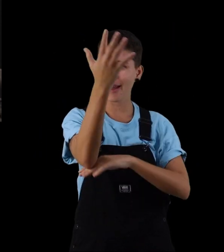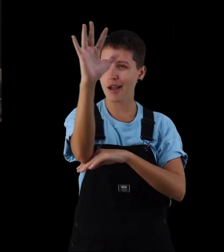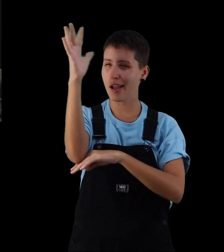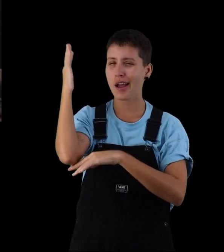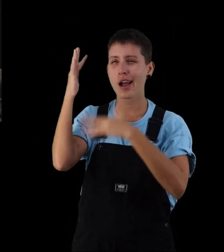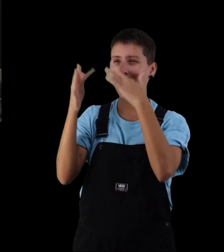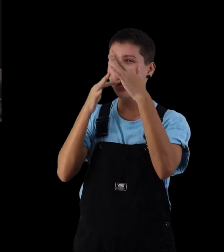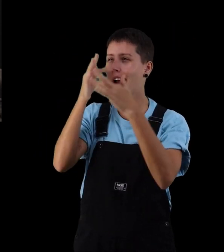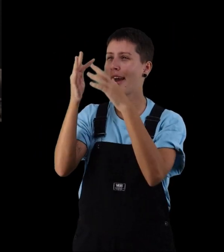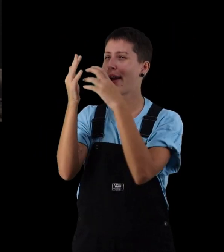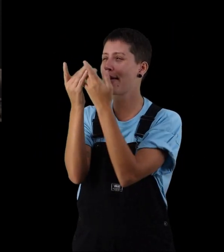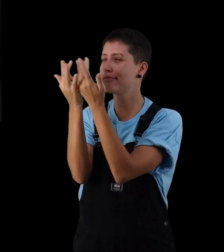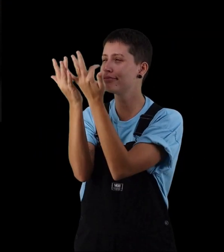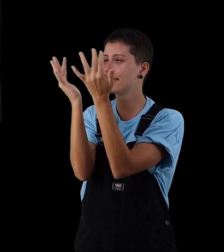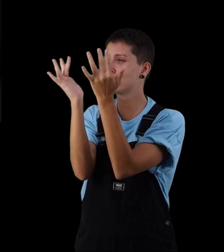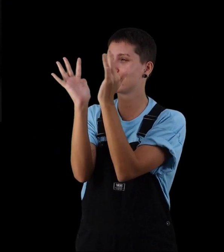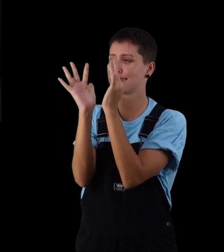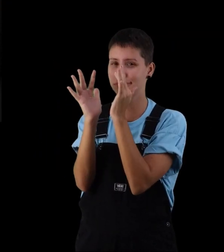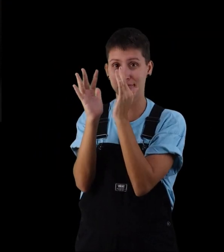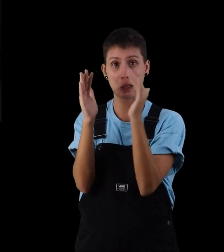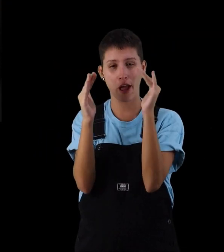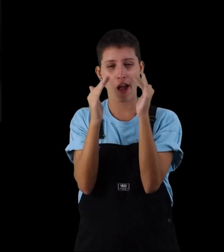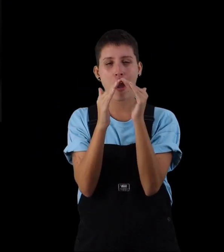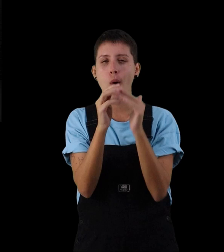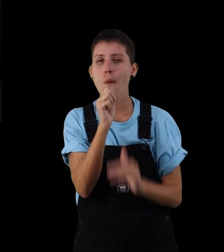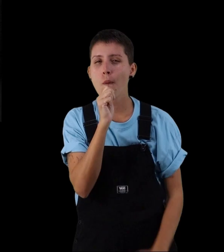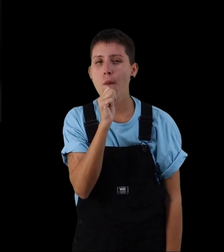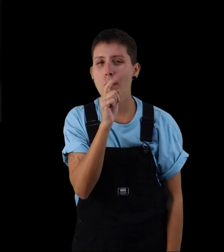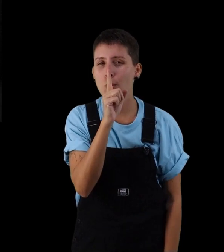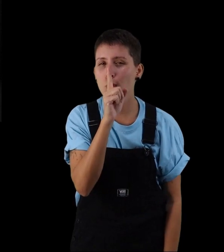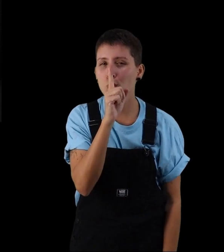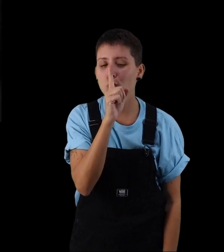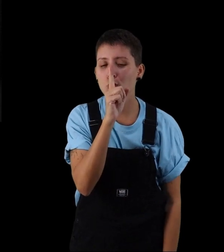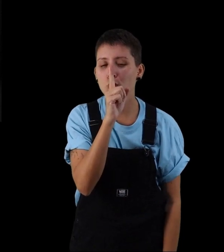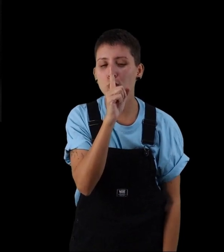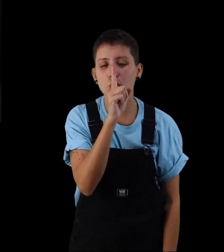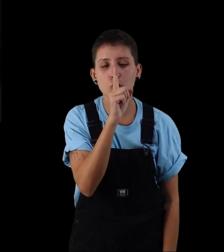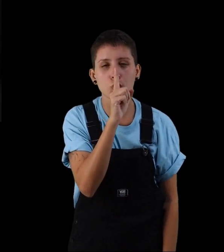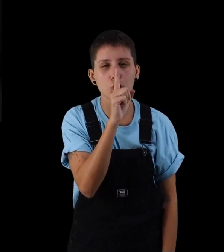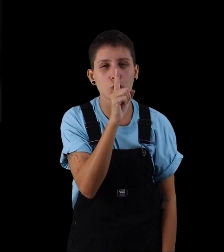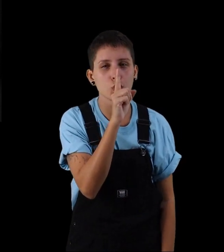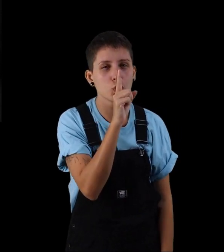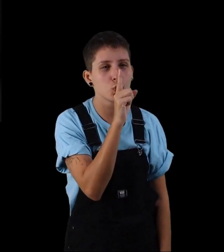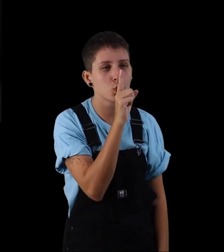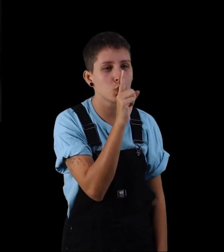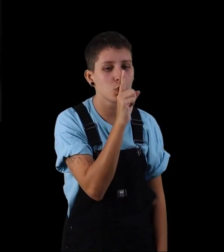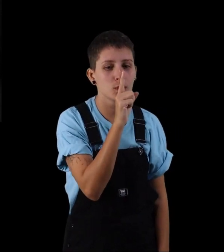se enfeitavam de flores. A casa ainda fazia silêncio.